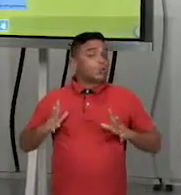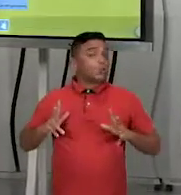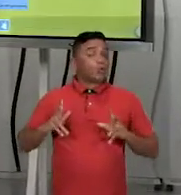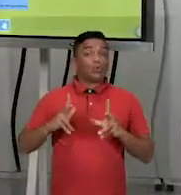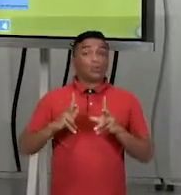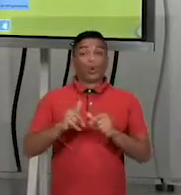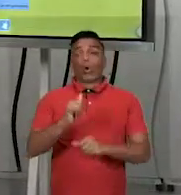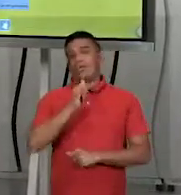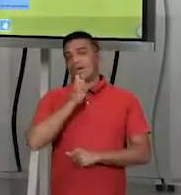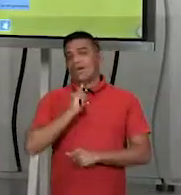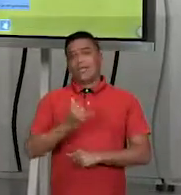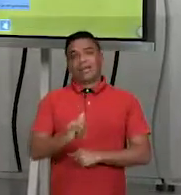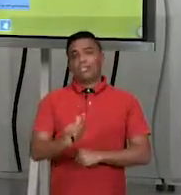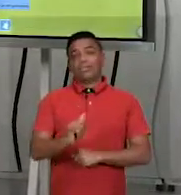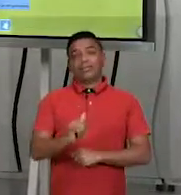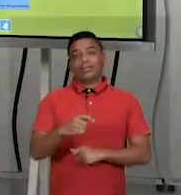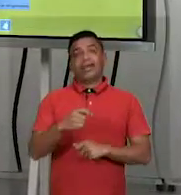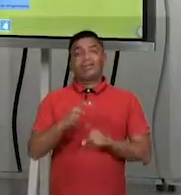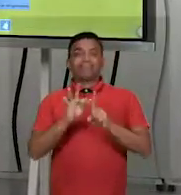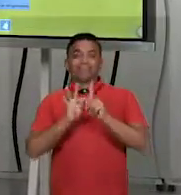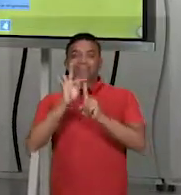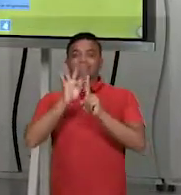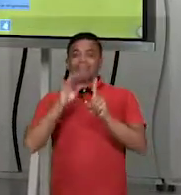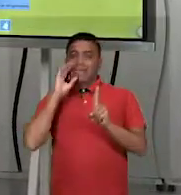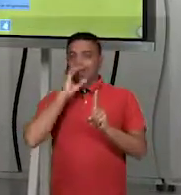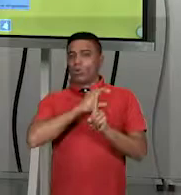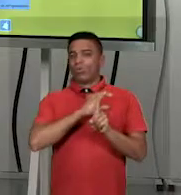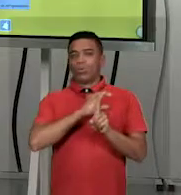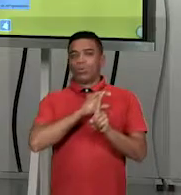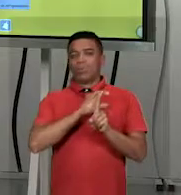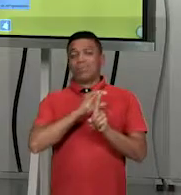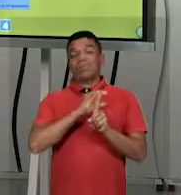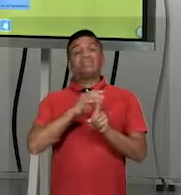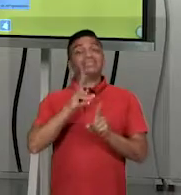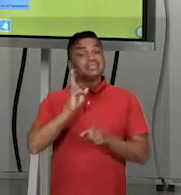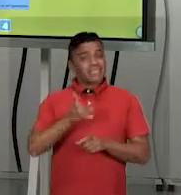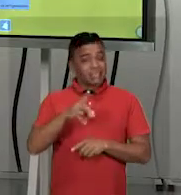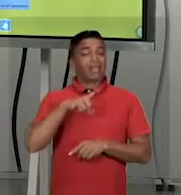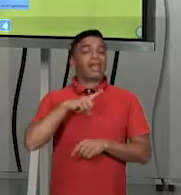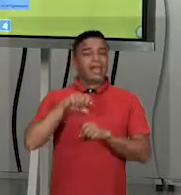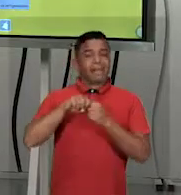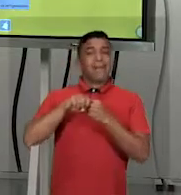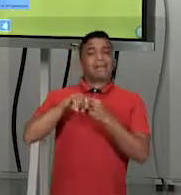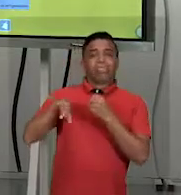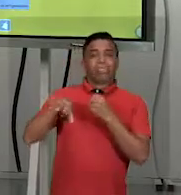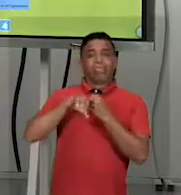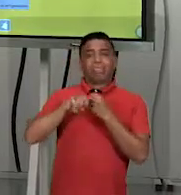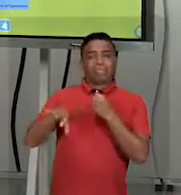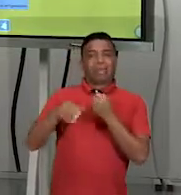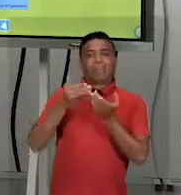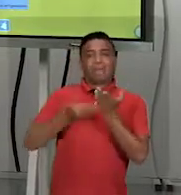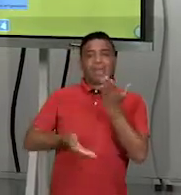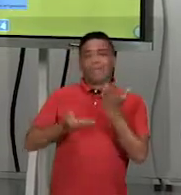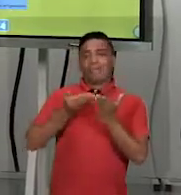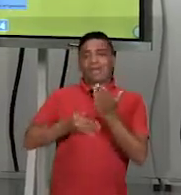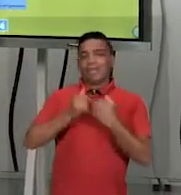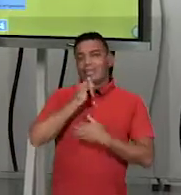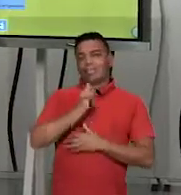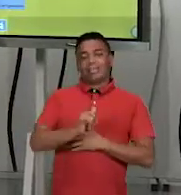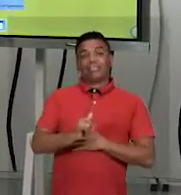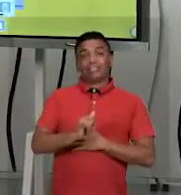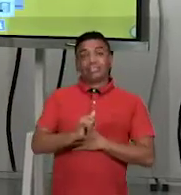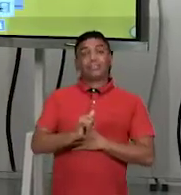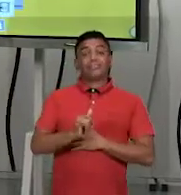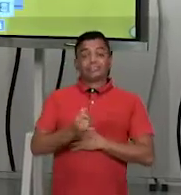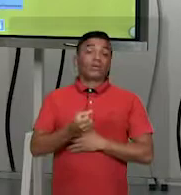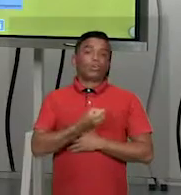totalmente a quantidade de energia térmica. Sempre há uma pequena perda durante o processo, tá? E essa perda é a quantidade